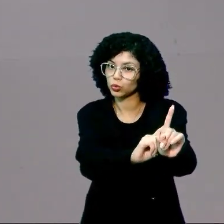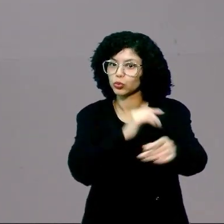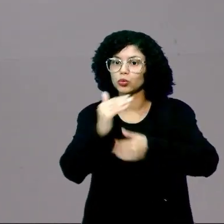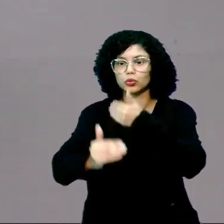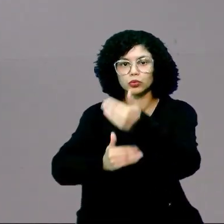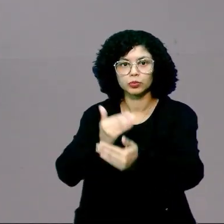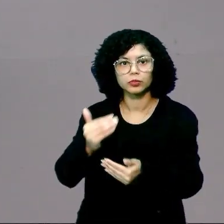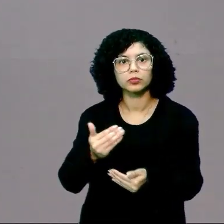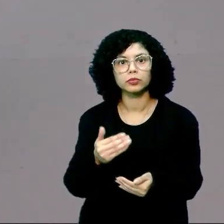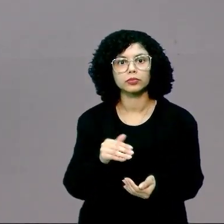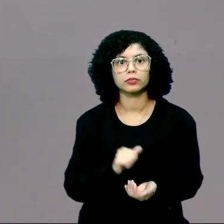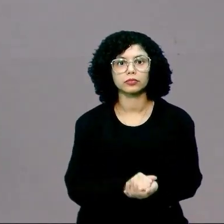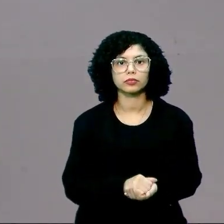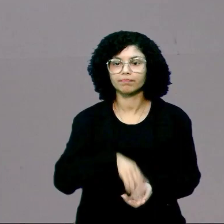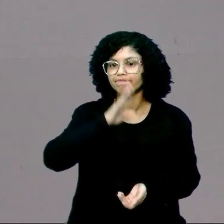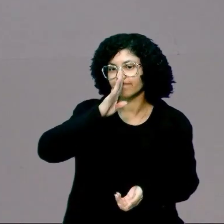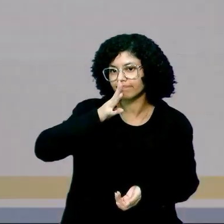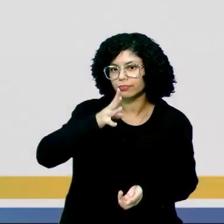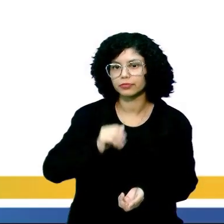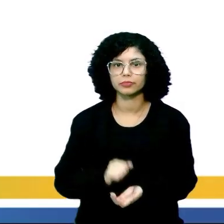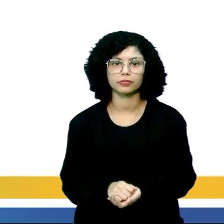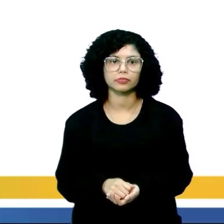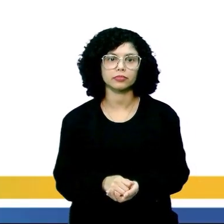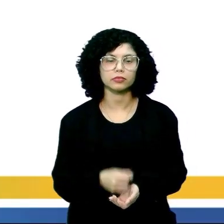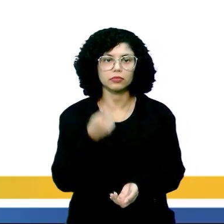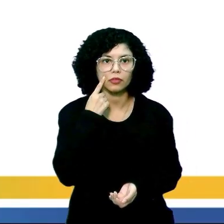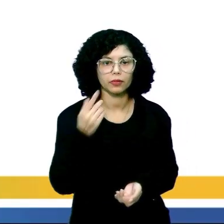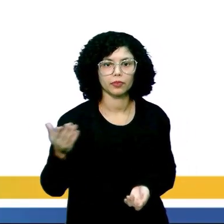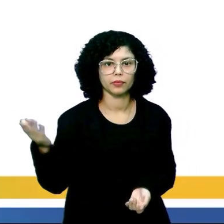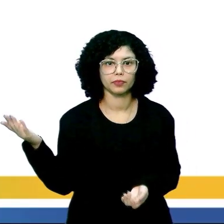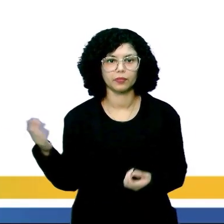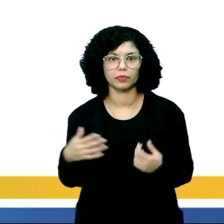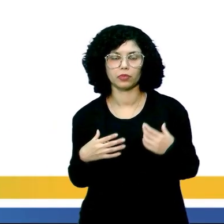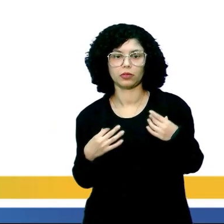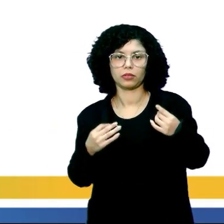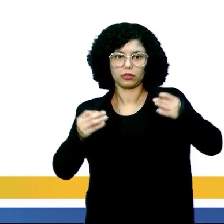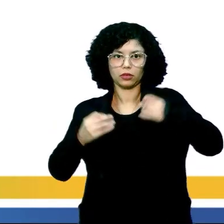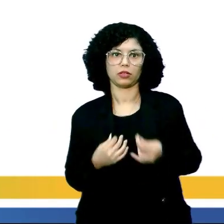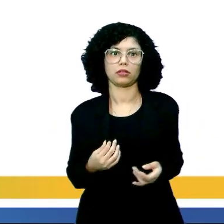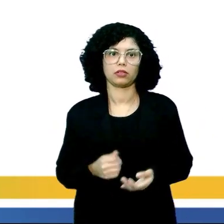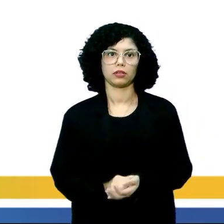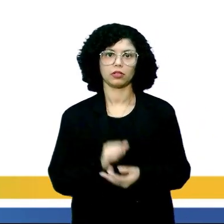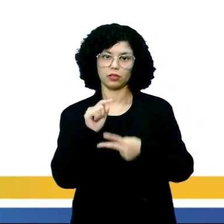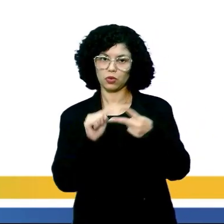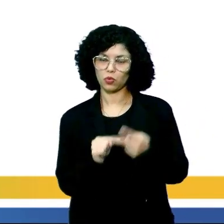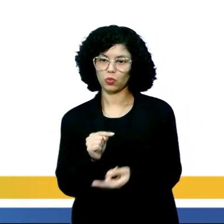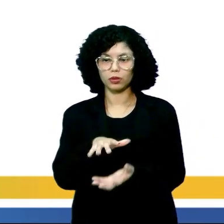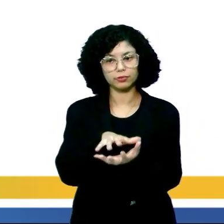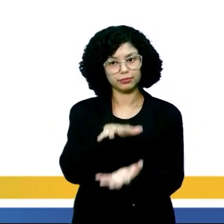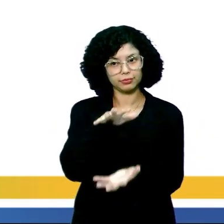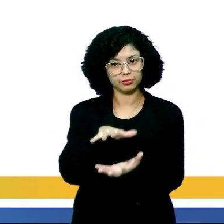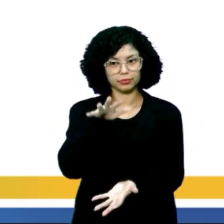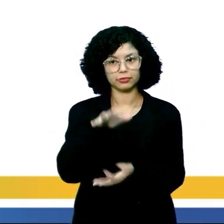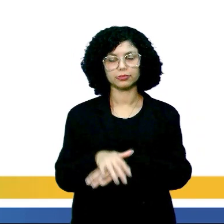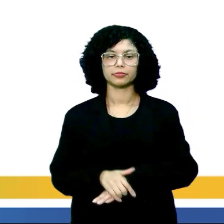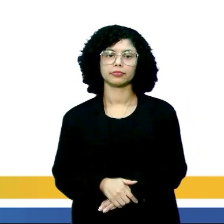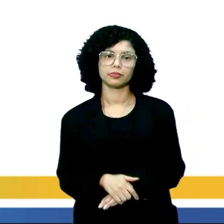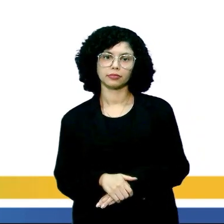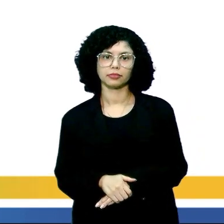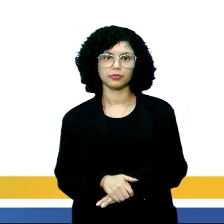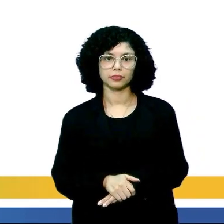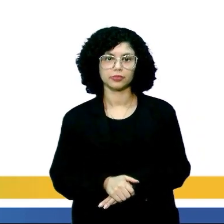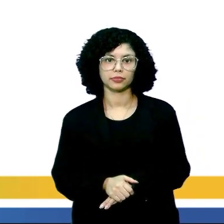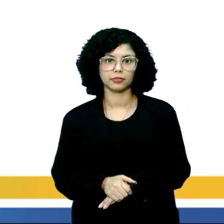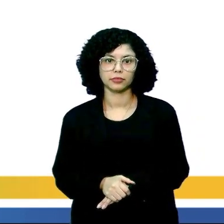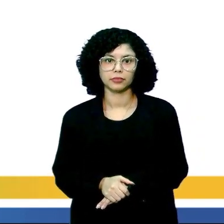desenvolvimento da sociedade fazendo críticas, né? Então, observe essa daqui, ó. Duas senhoras num caixa eletrônico,